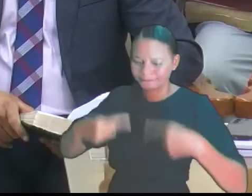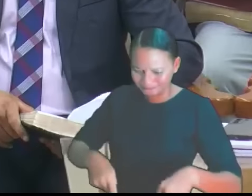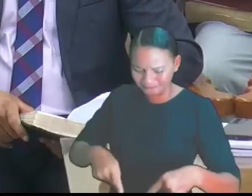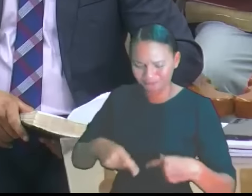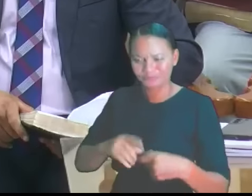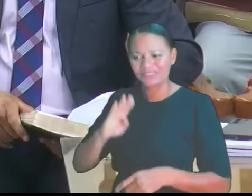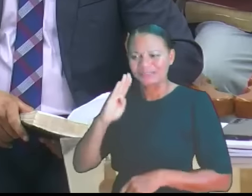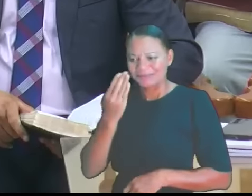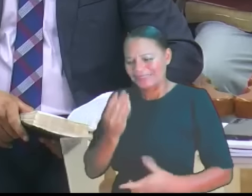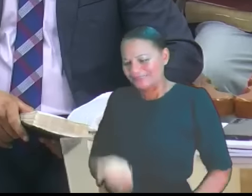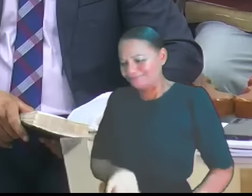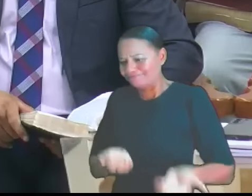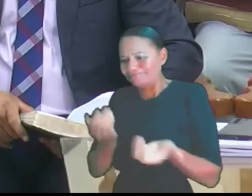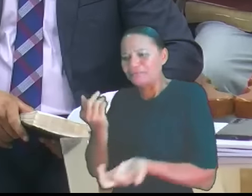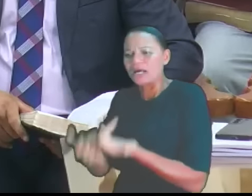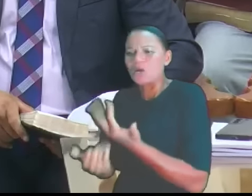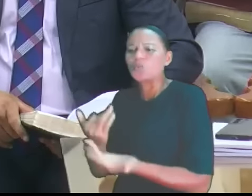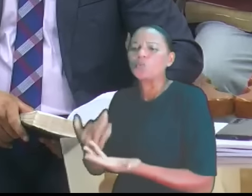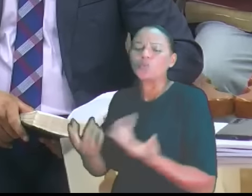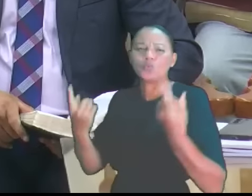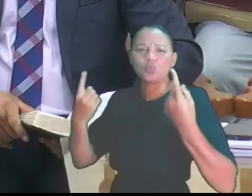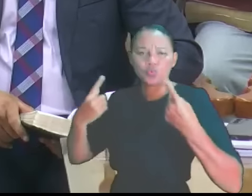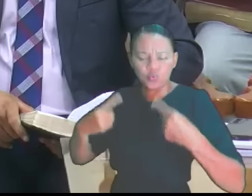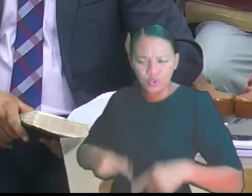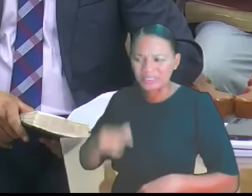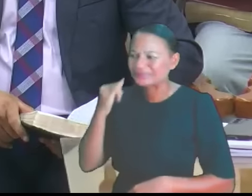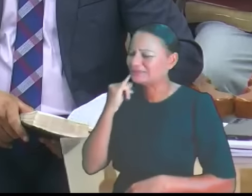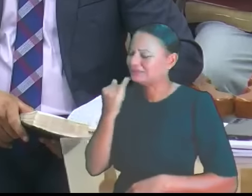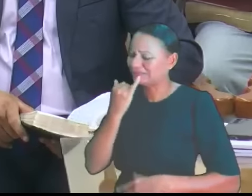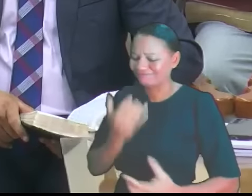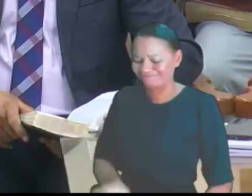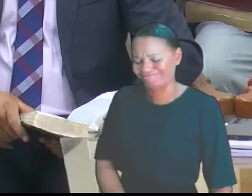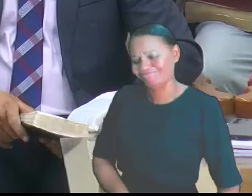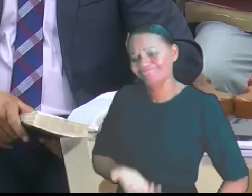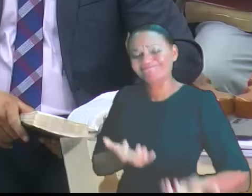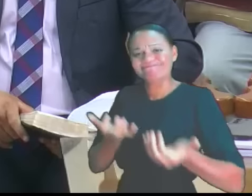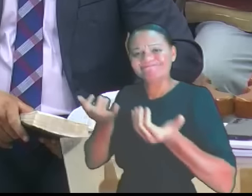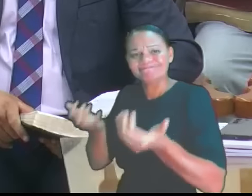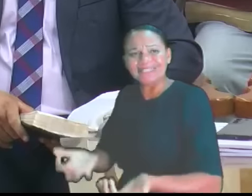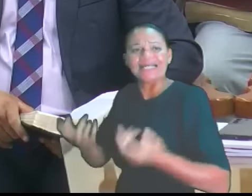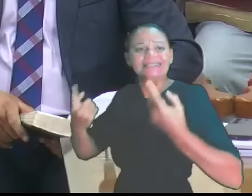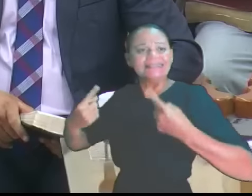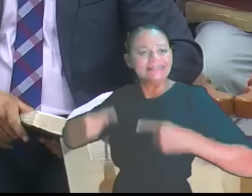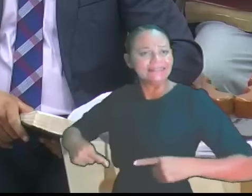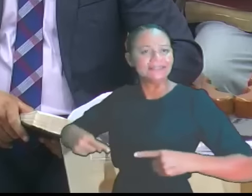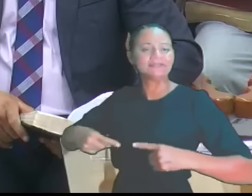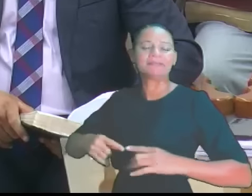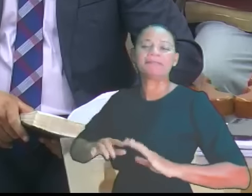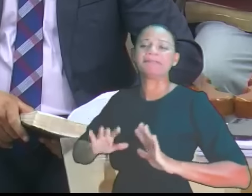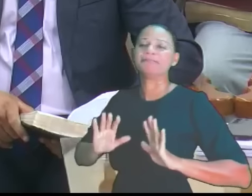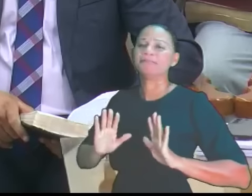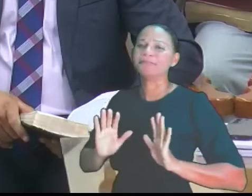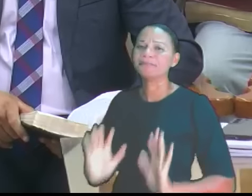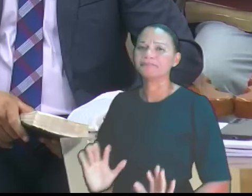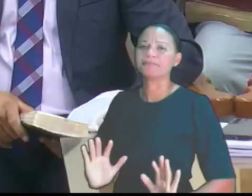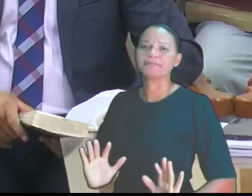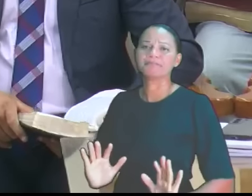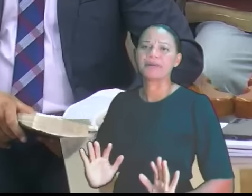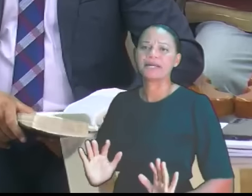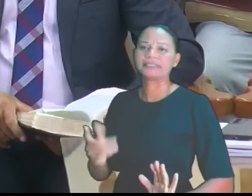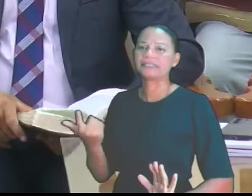era desafiador. Colocar Isaac sobre o altar era desafiador. Mas até então não tinha